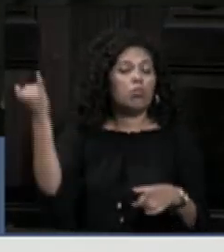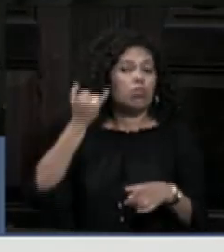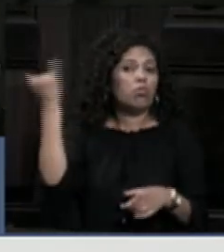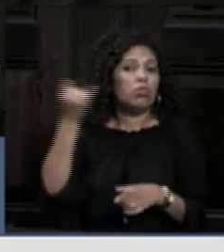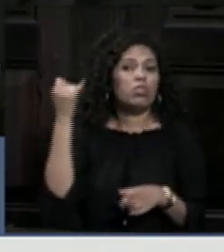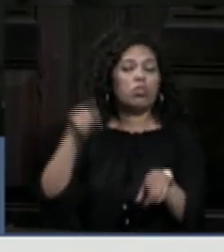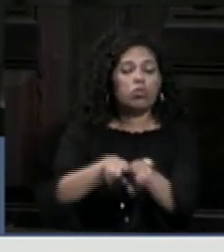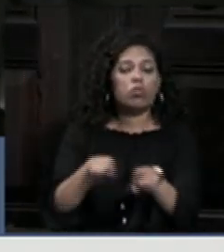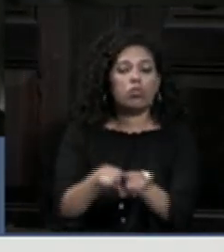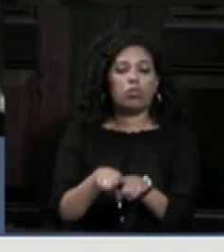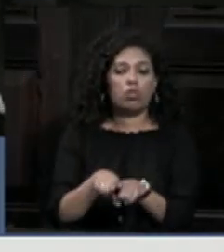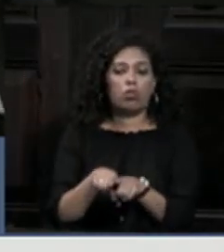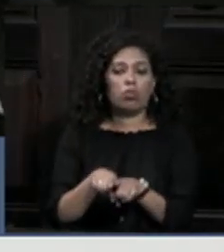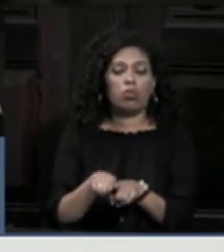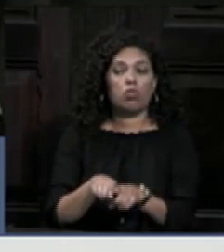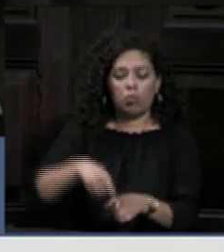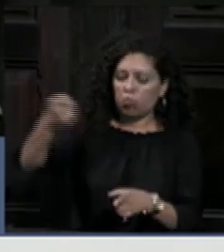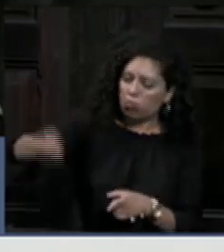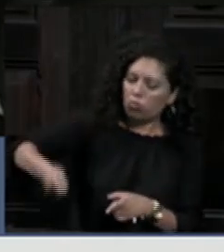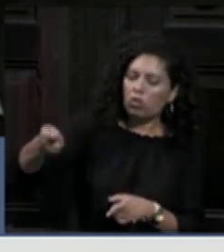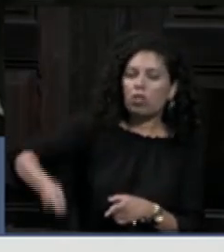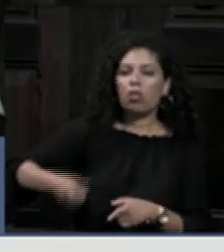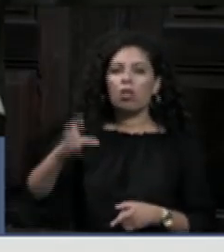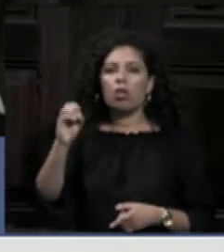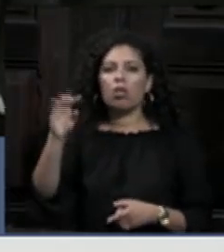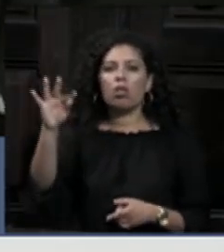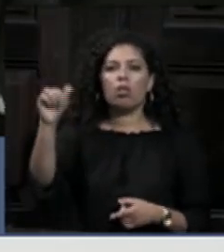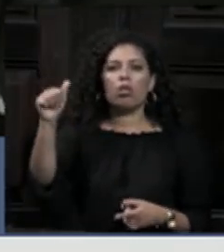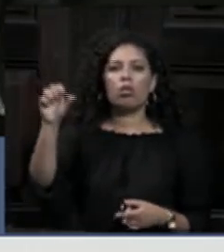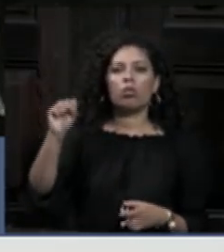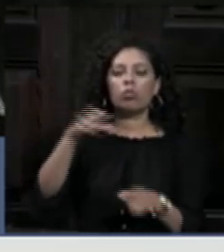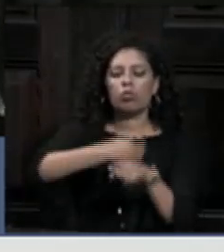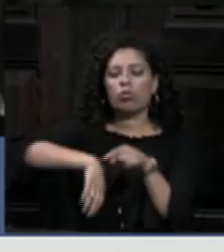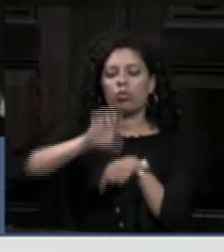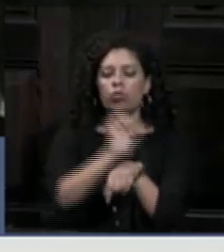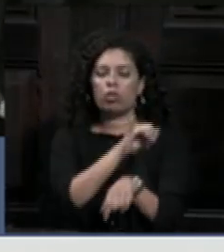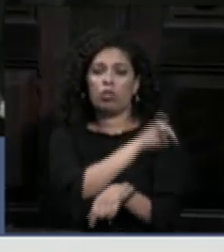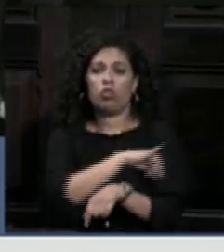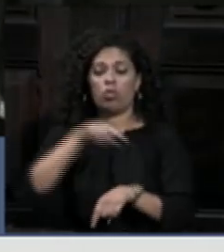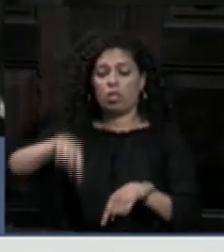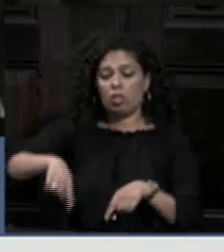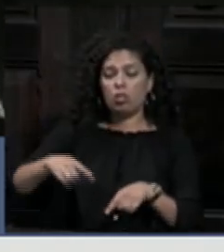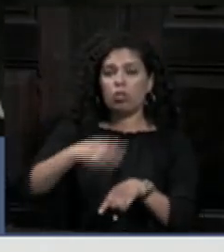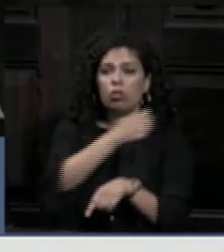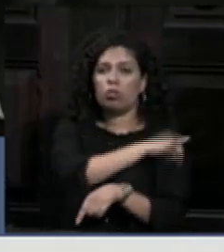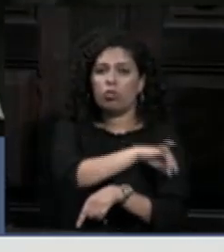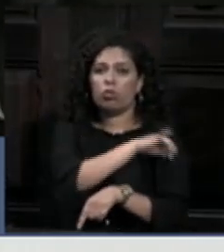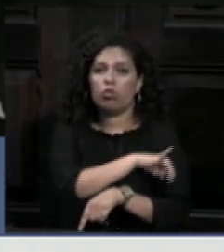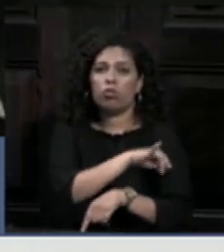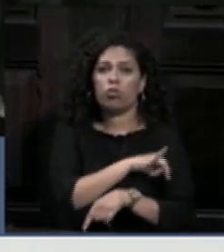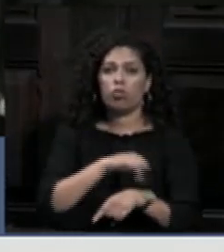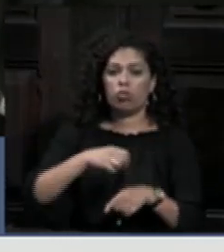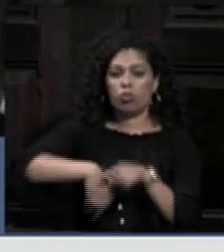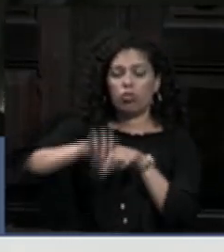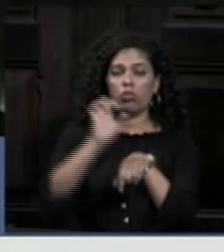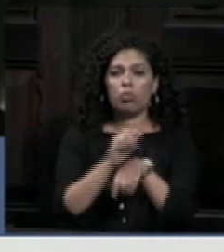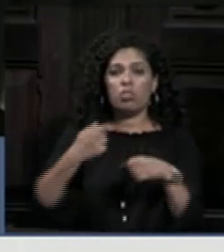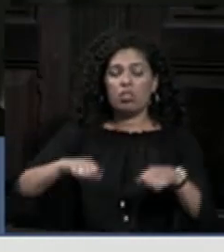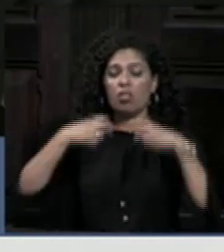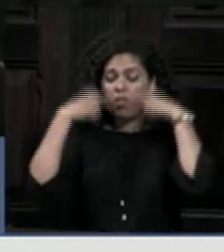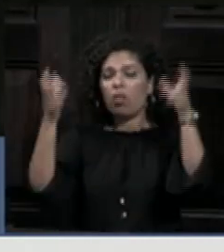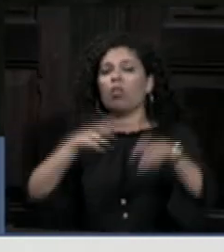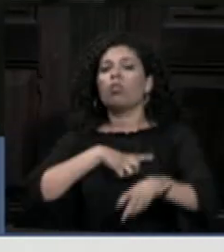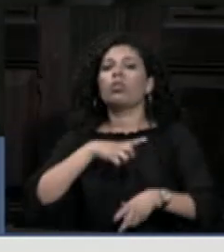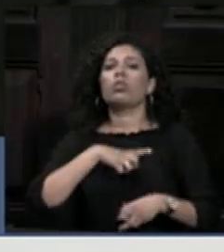a vigência das cotas o estado do rio de janeiro tome vergonha na cara e recupere a sua rede de